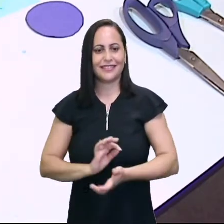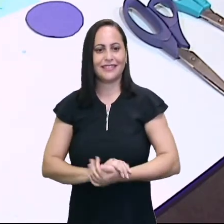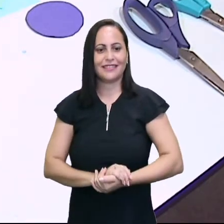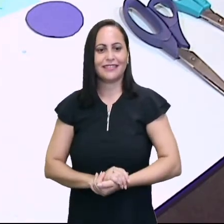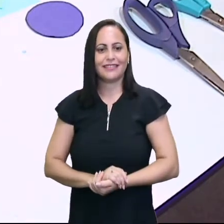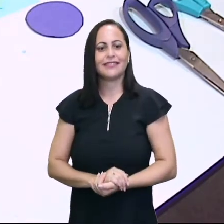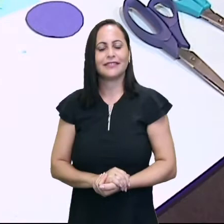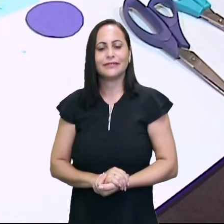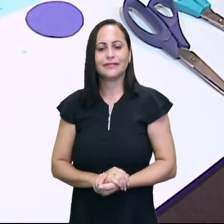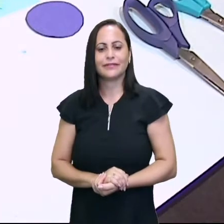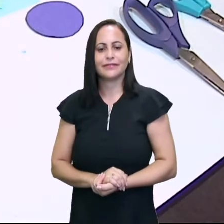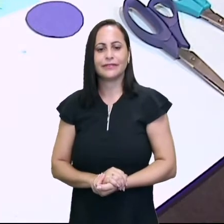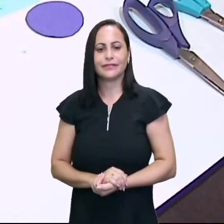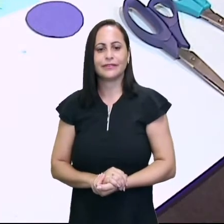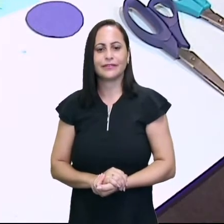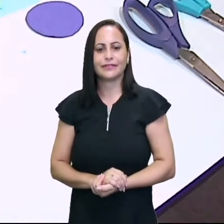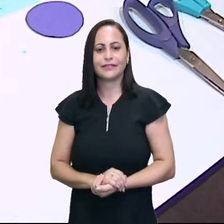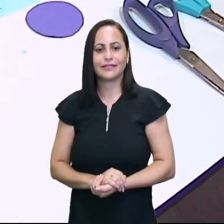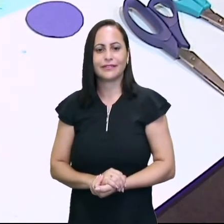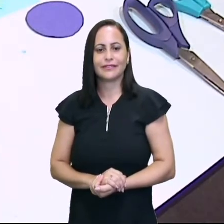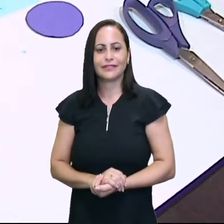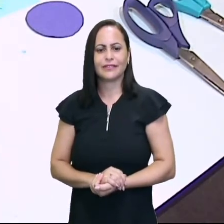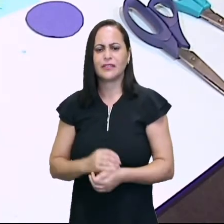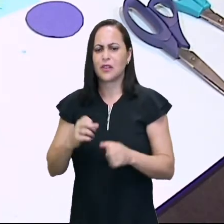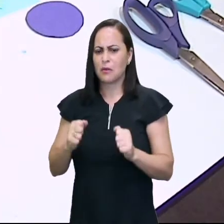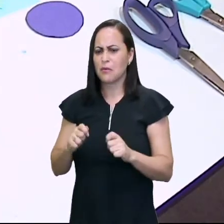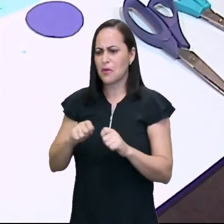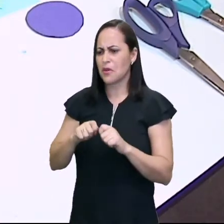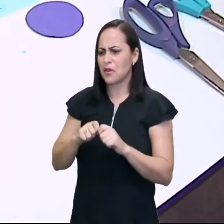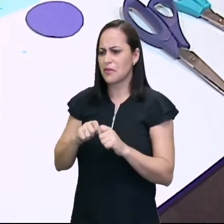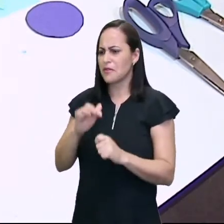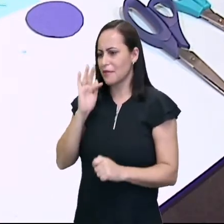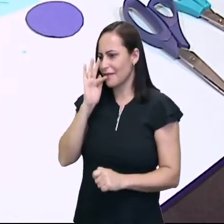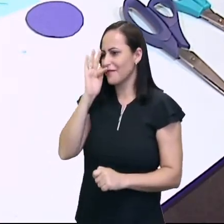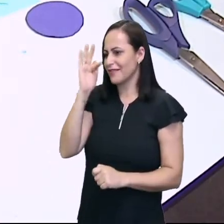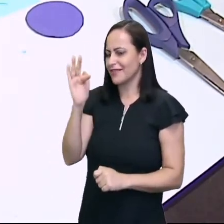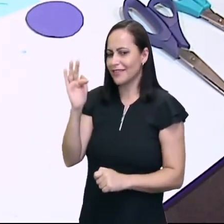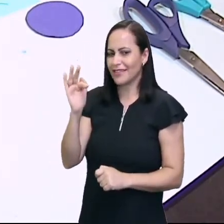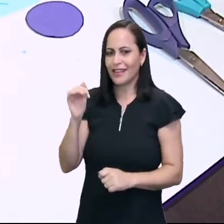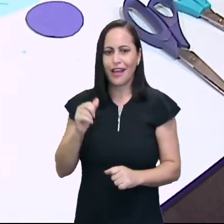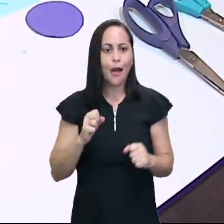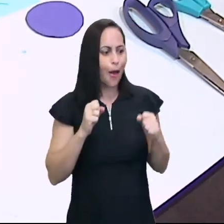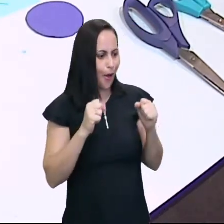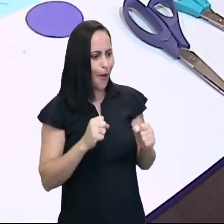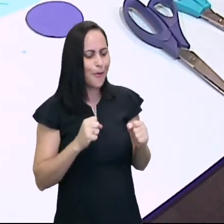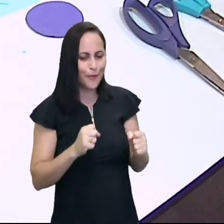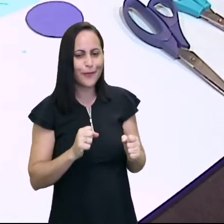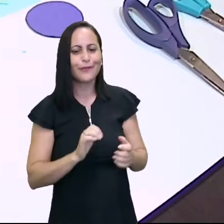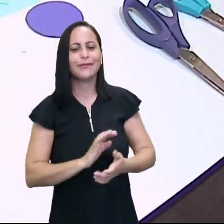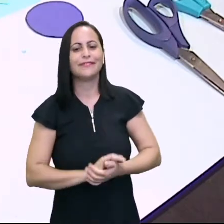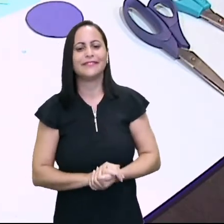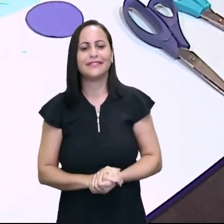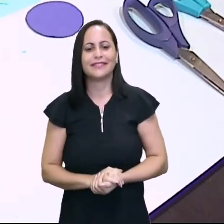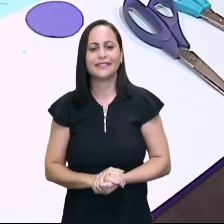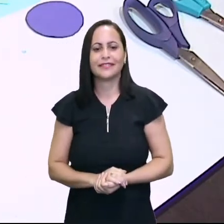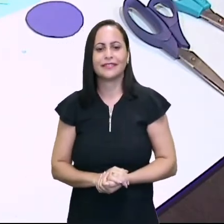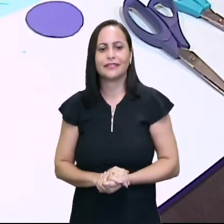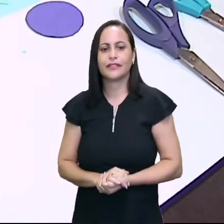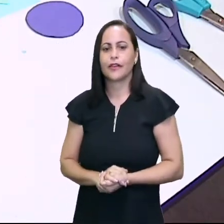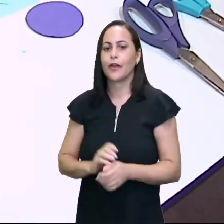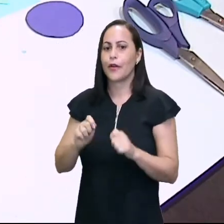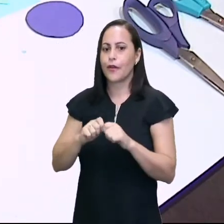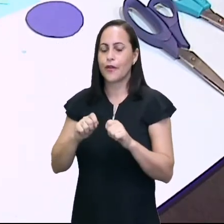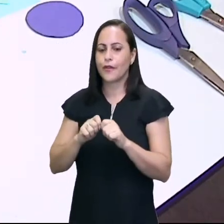Olha. Vai mostrar? Posso fazer uma florzinha? Pode. Eu vai ficar fazer... lindo também. Vou usar um